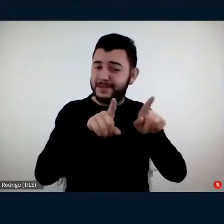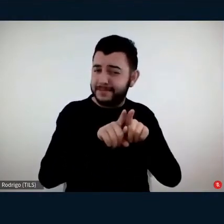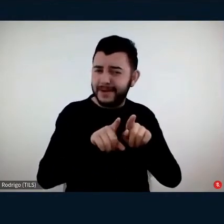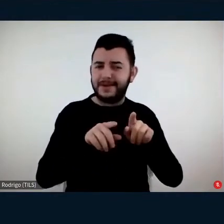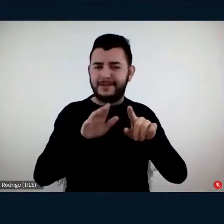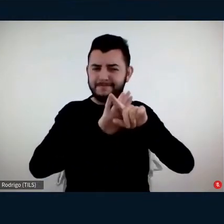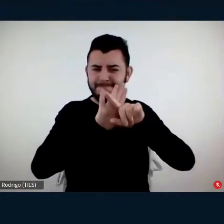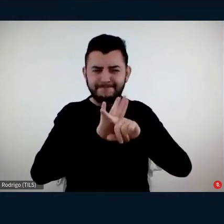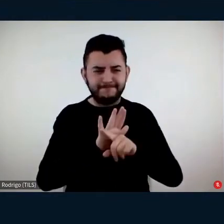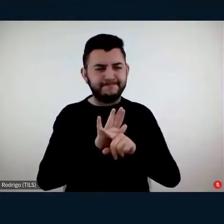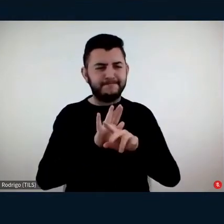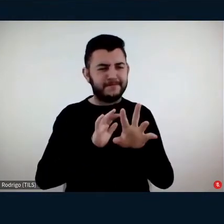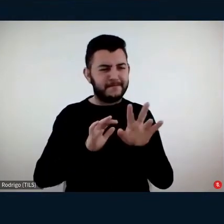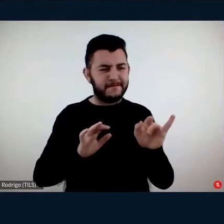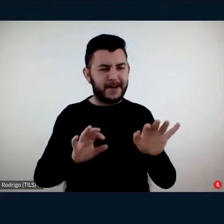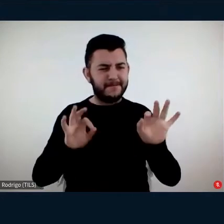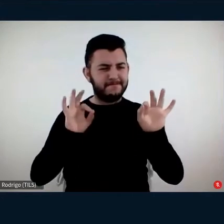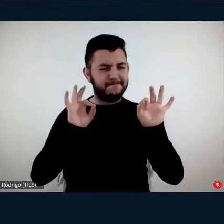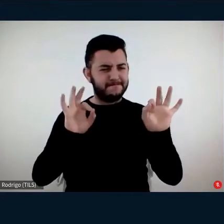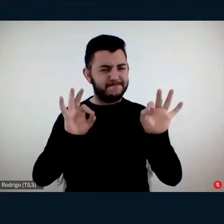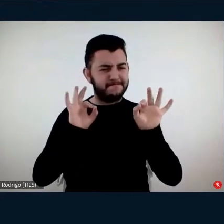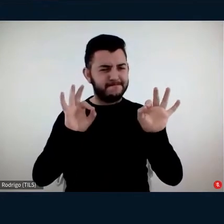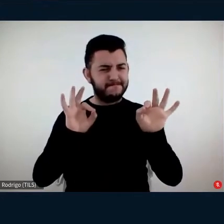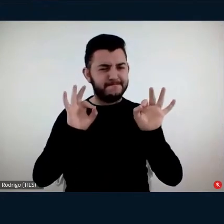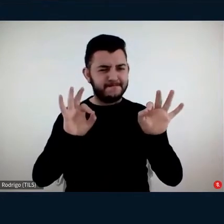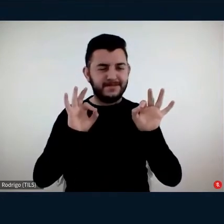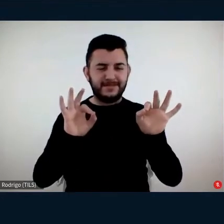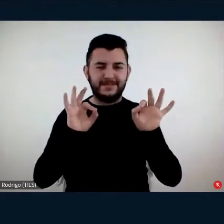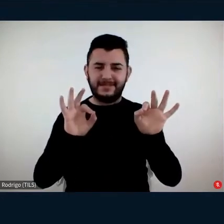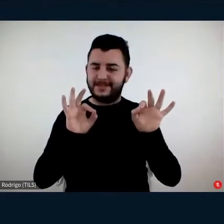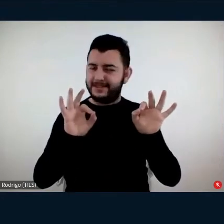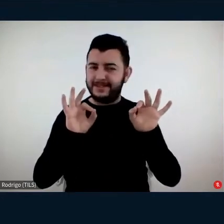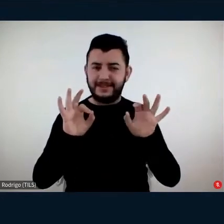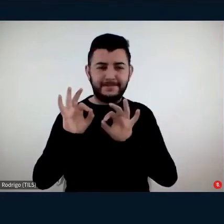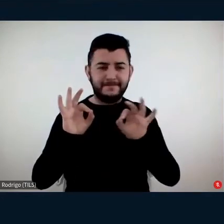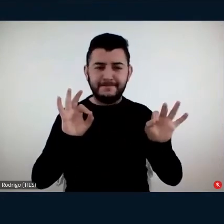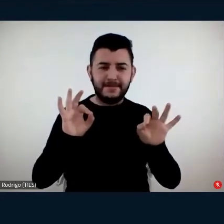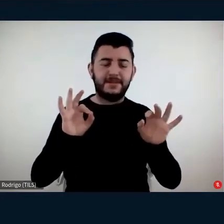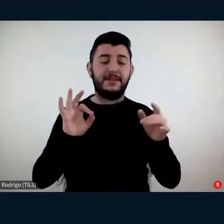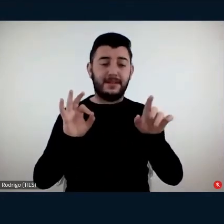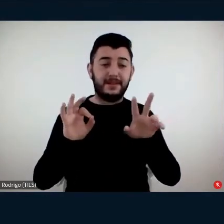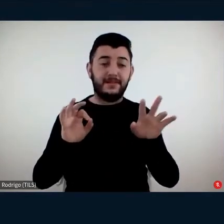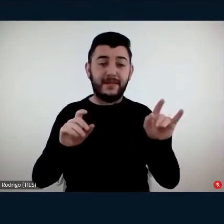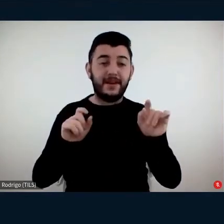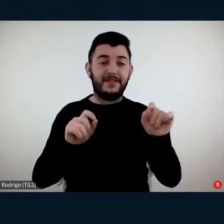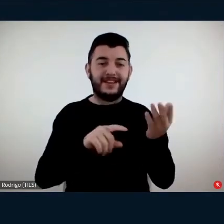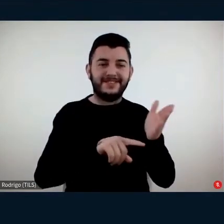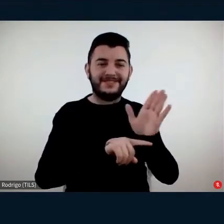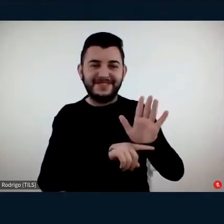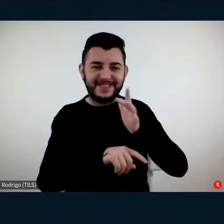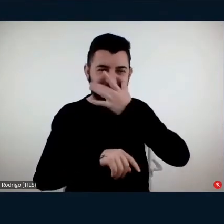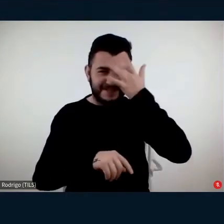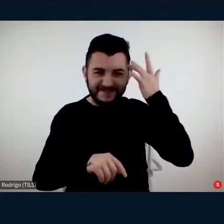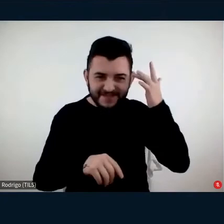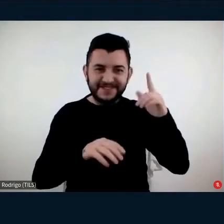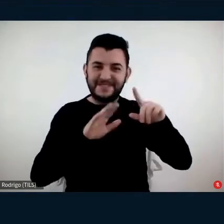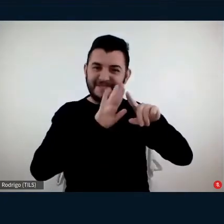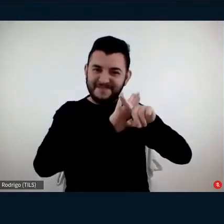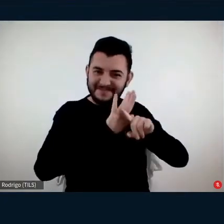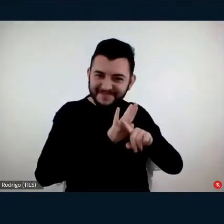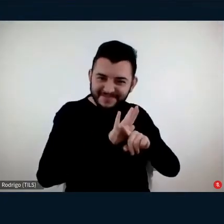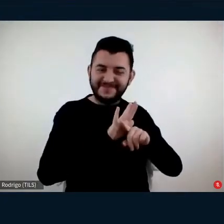assim, exemplar e paradigmático para os próximos que virão atrás. Eu, inclusive, já